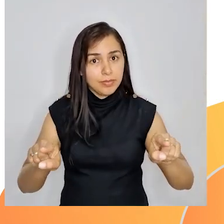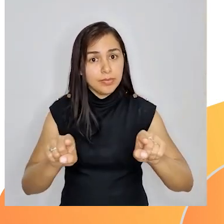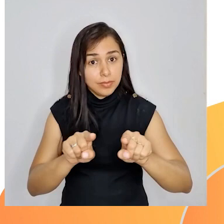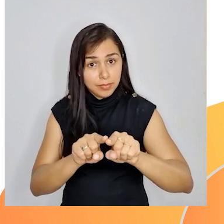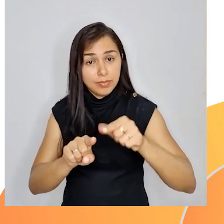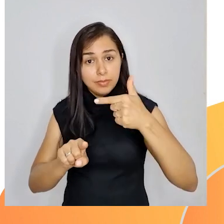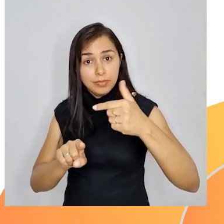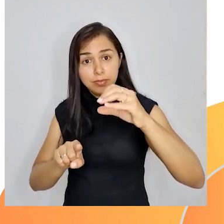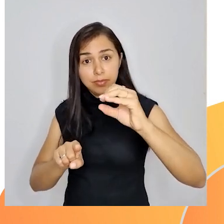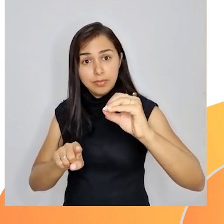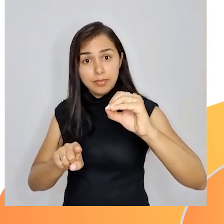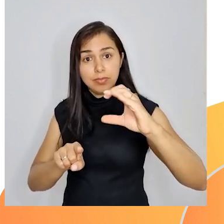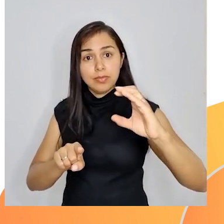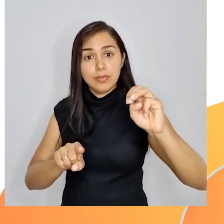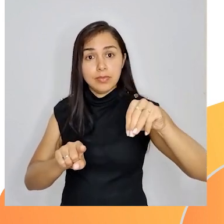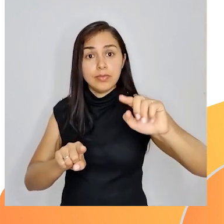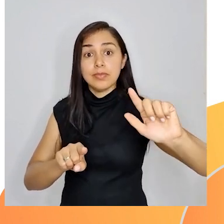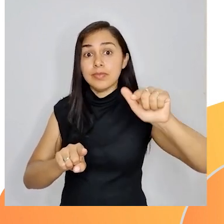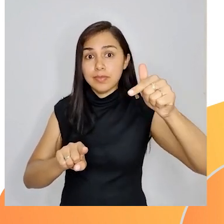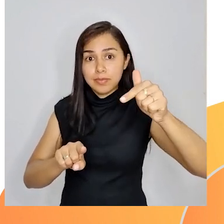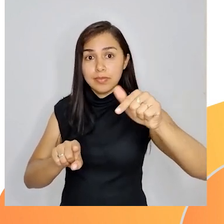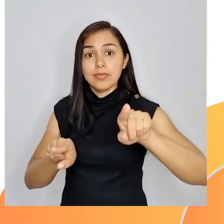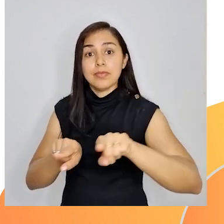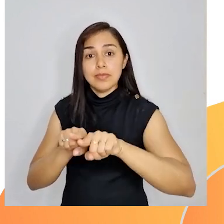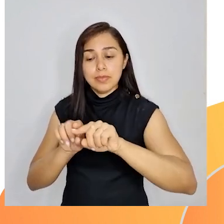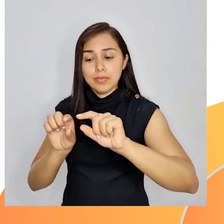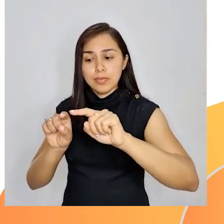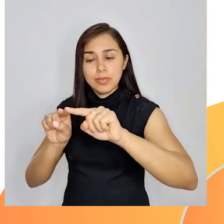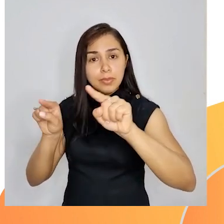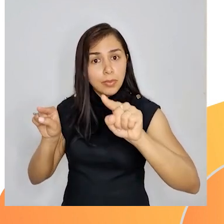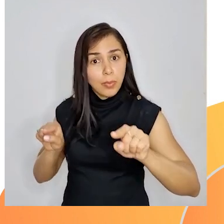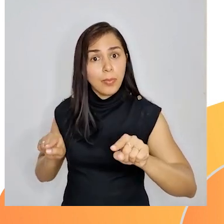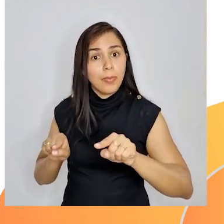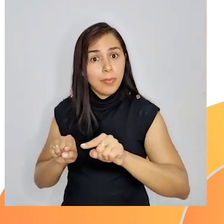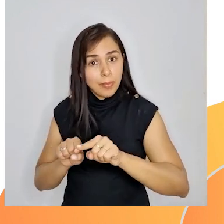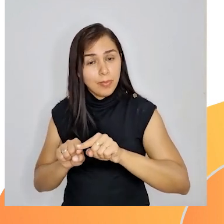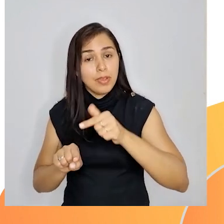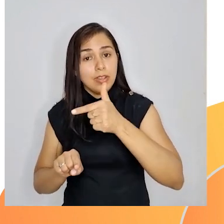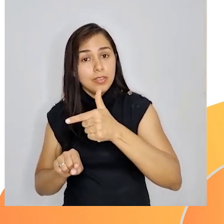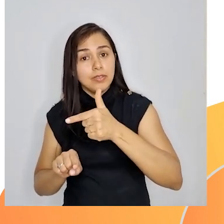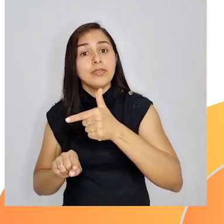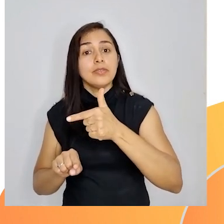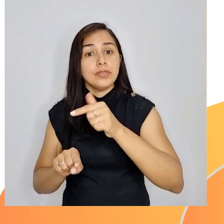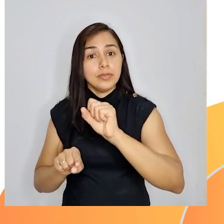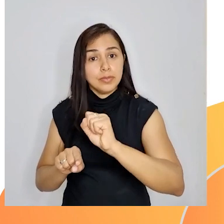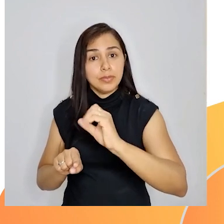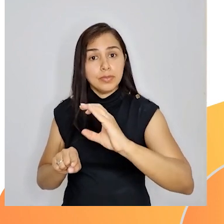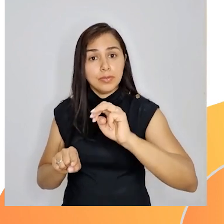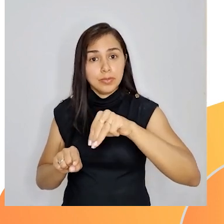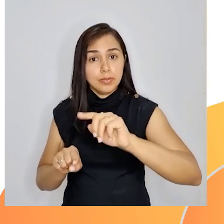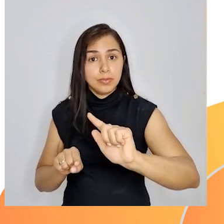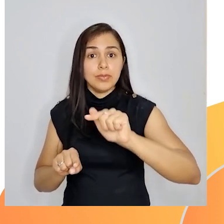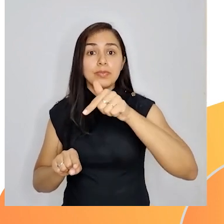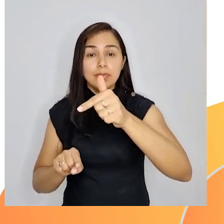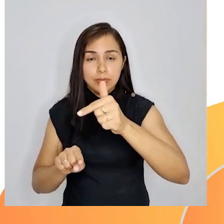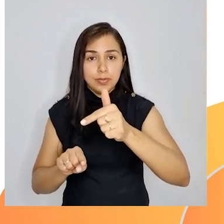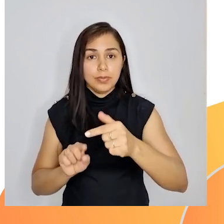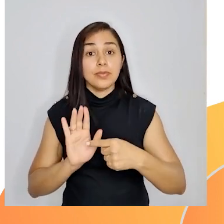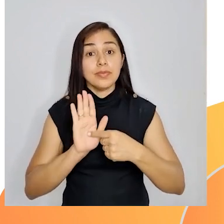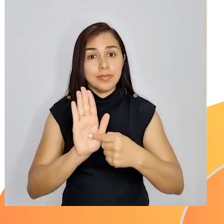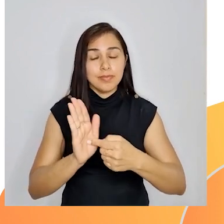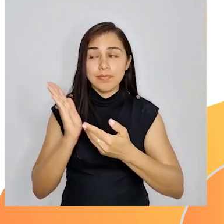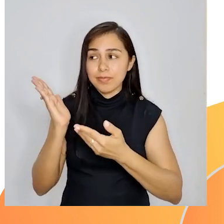cm quadrado conforme a figura ele já deixou destacado na figura essas áreas aí